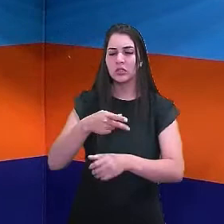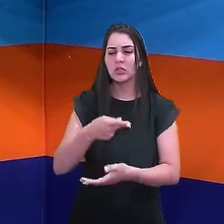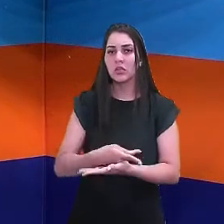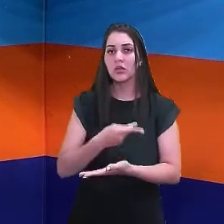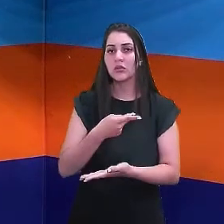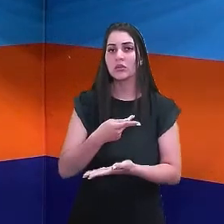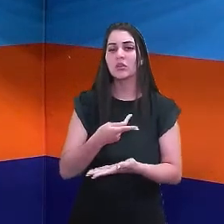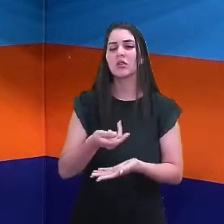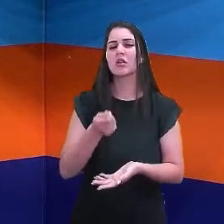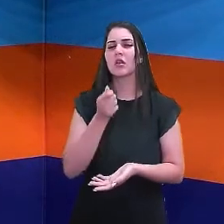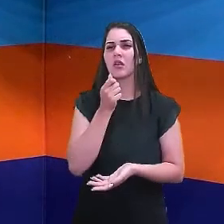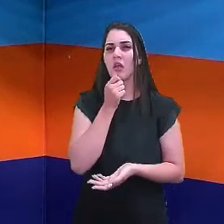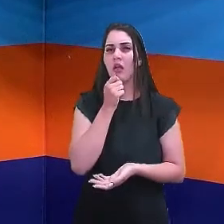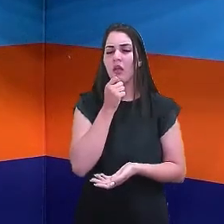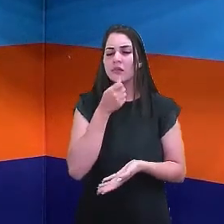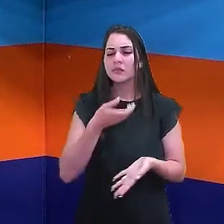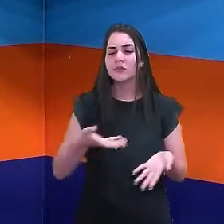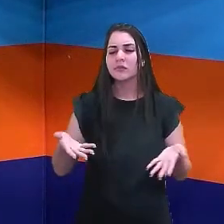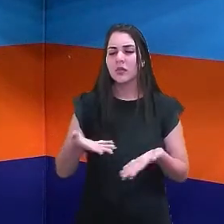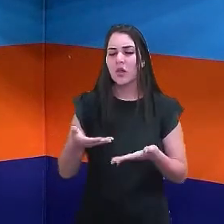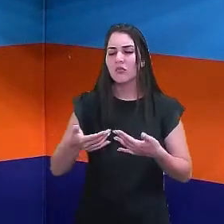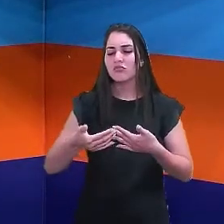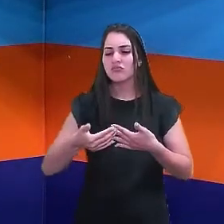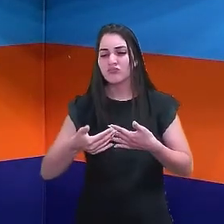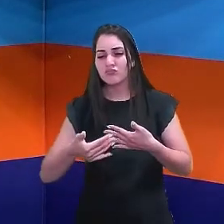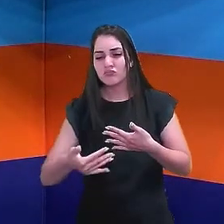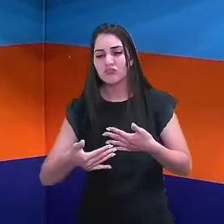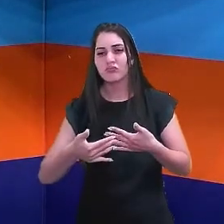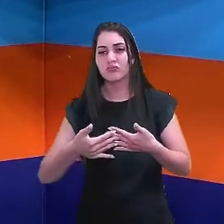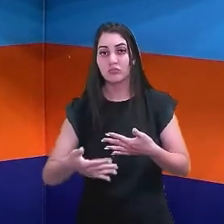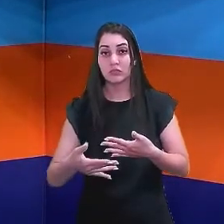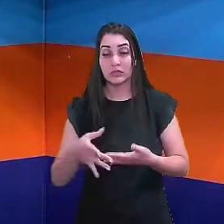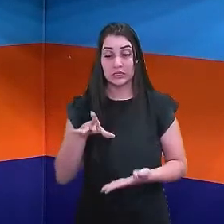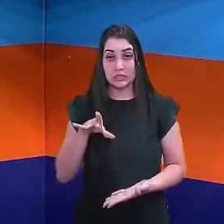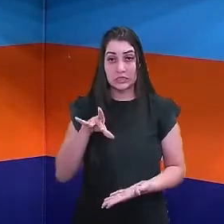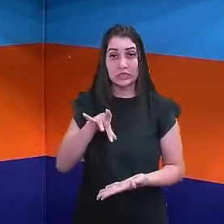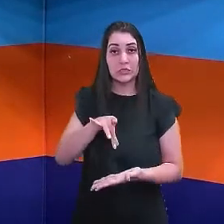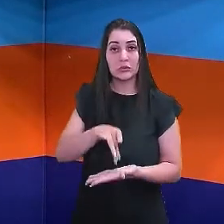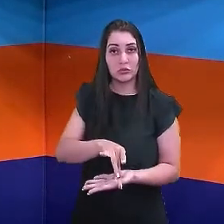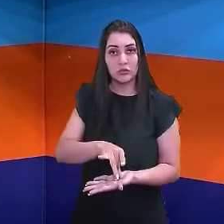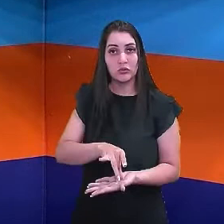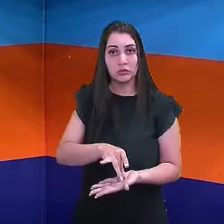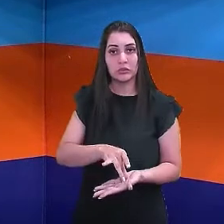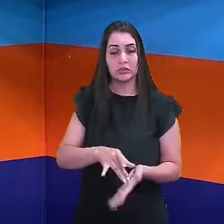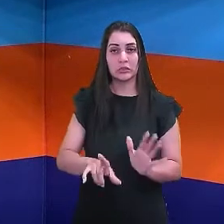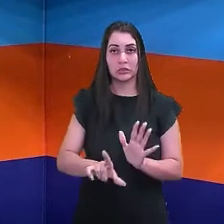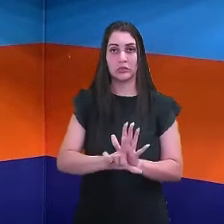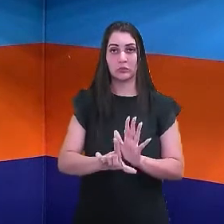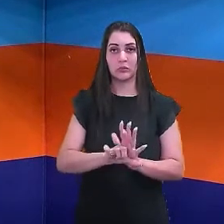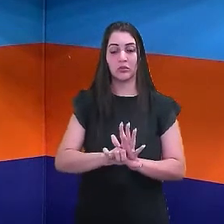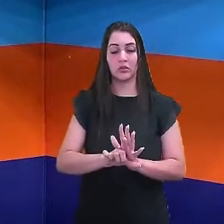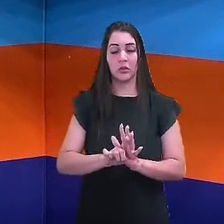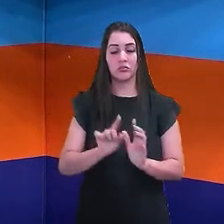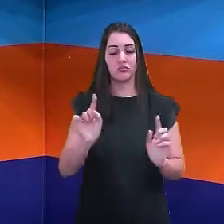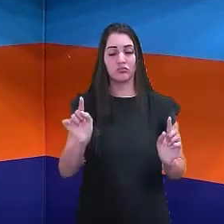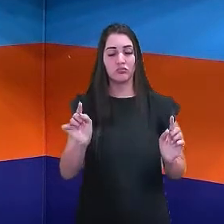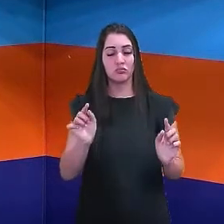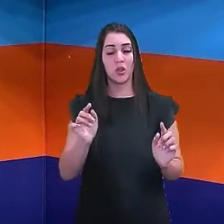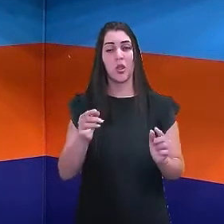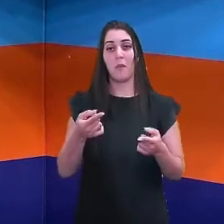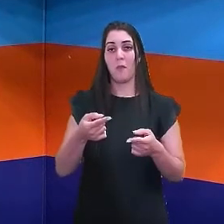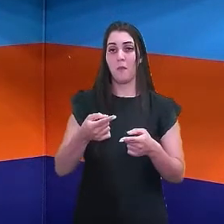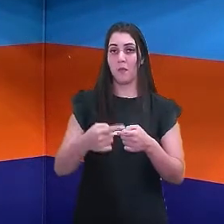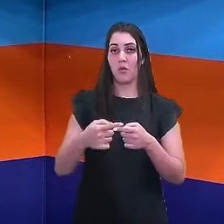e ainda hoje se arrasta. Ele se consolida institucionalmente, do ponto de vista de